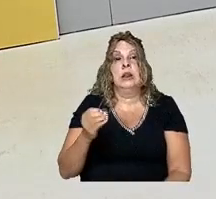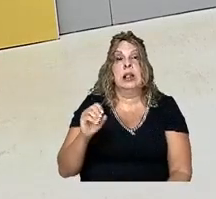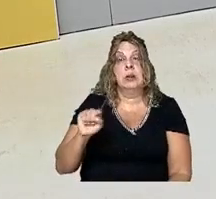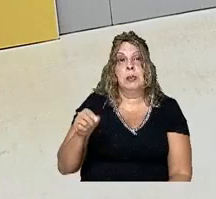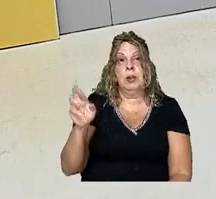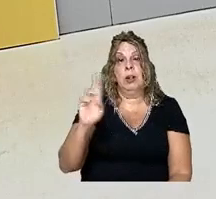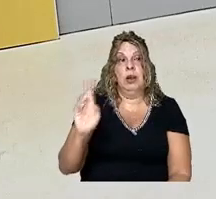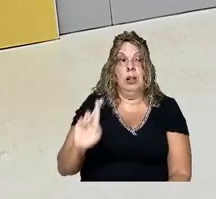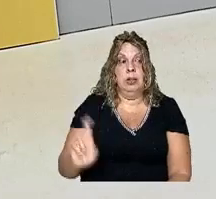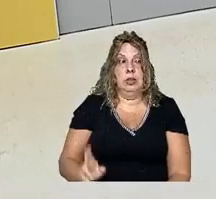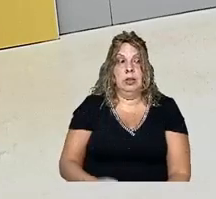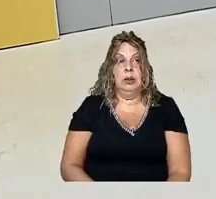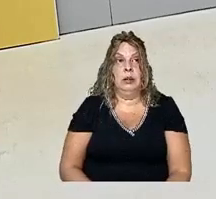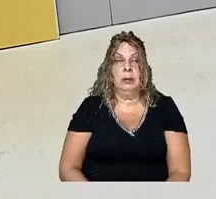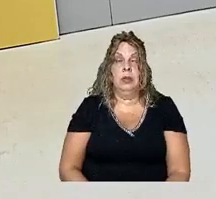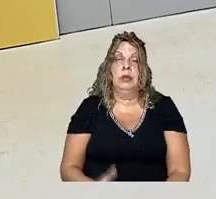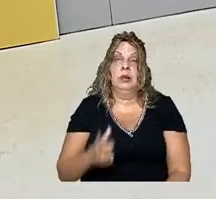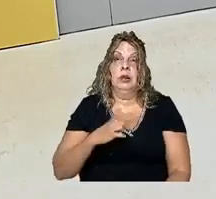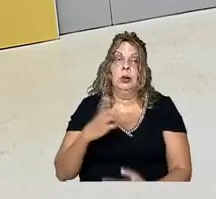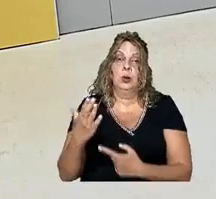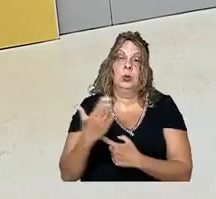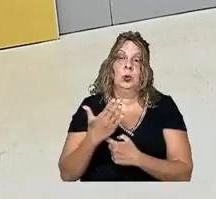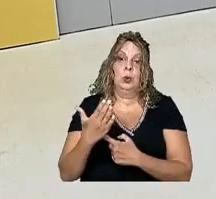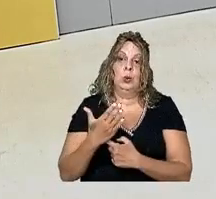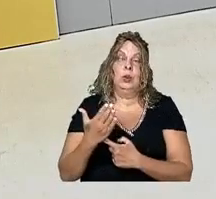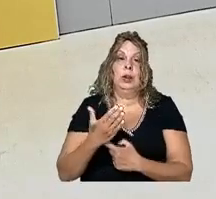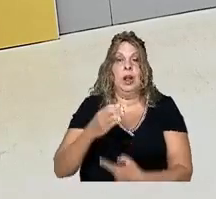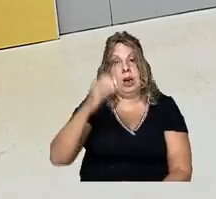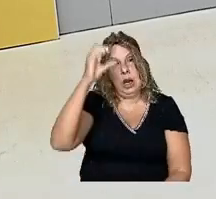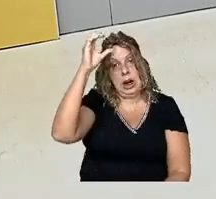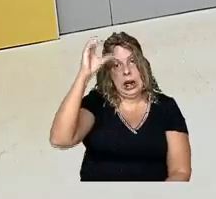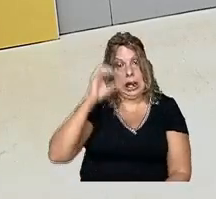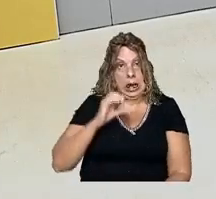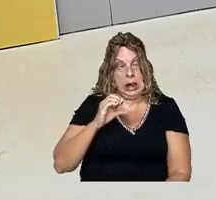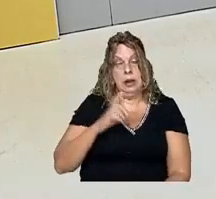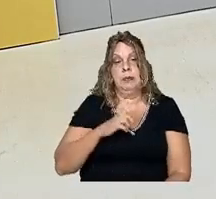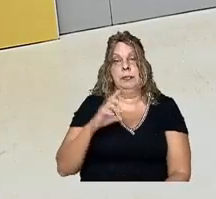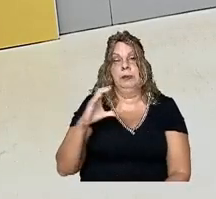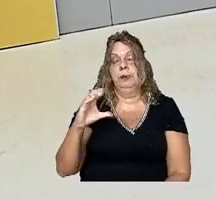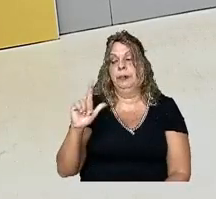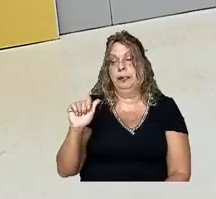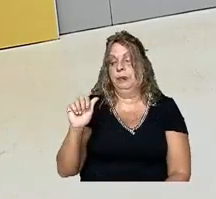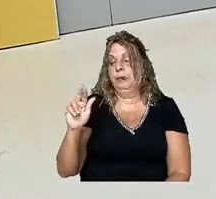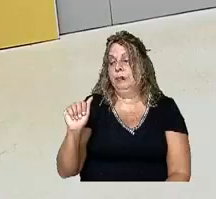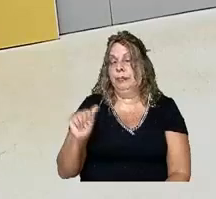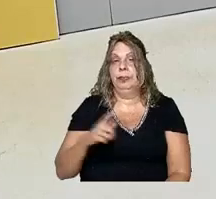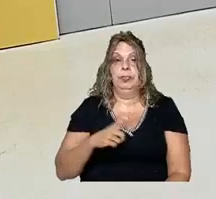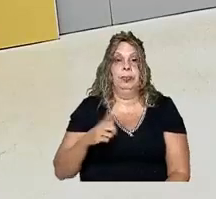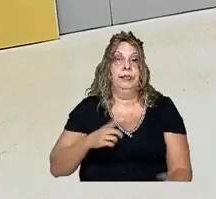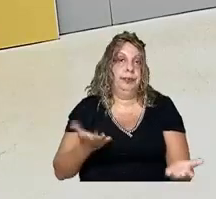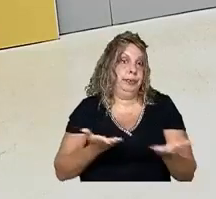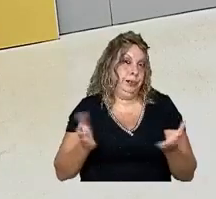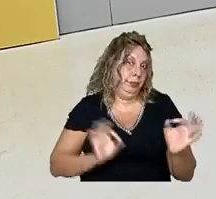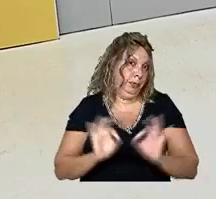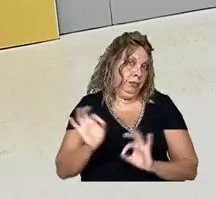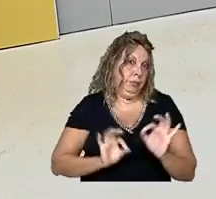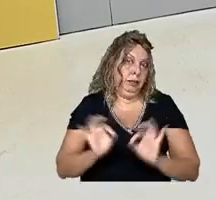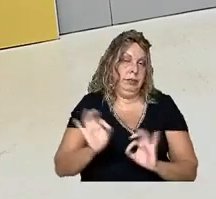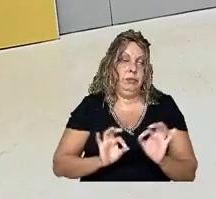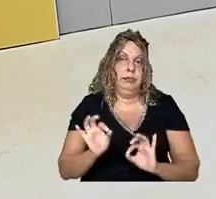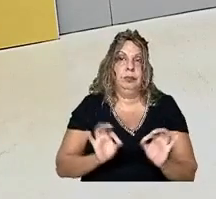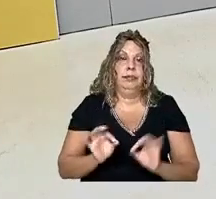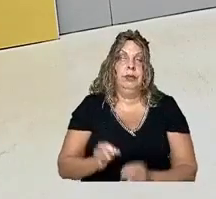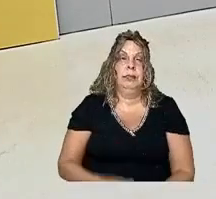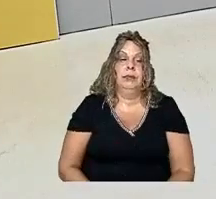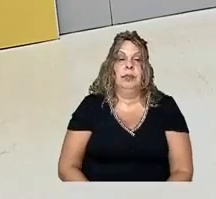liga a nossa sorteadora. Terei o auxílio luxuoso da minha querida Clara. E a gente vai comandar as bolinhas agora do terceiro prêmio. Você